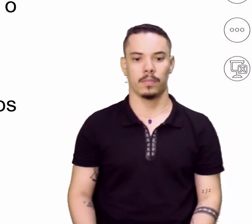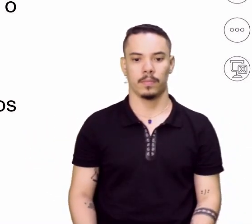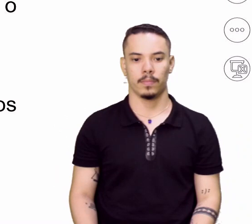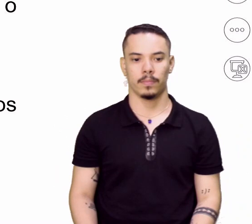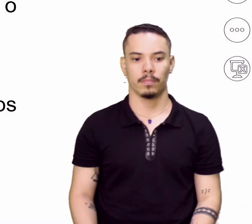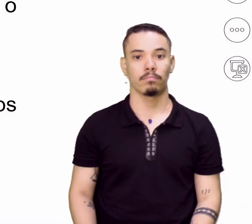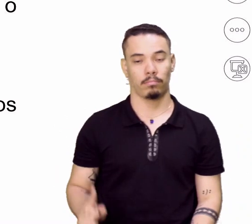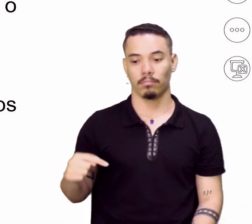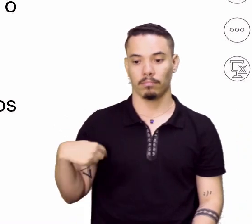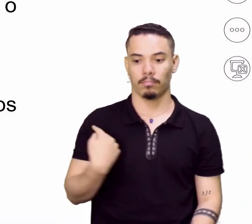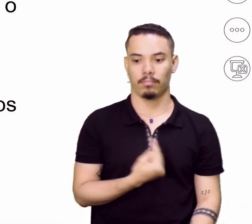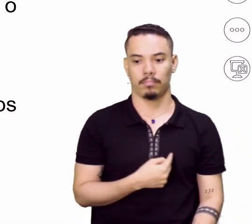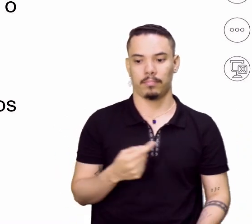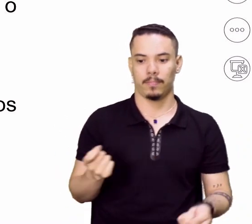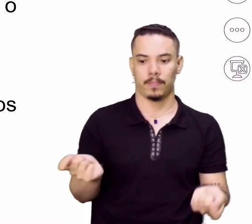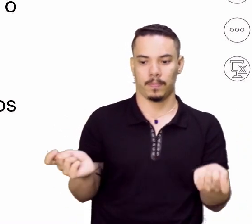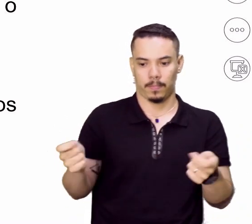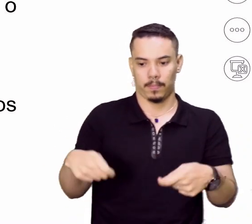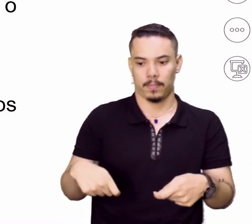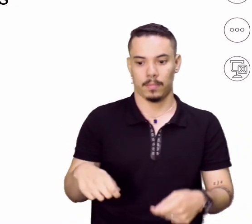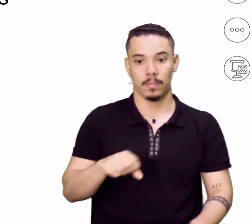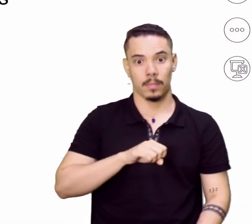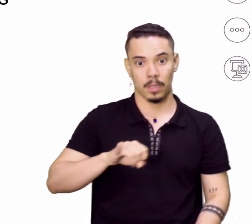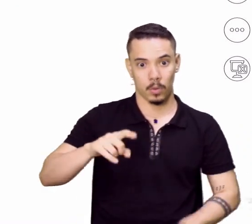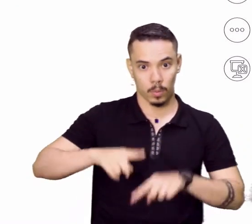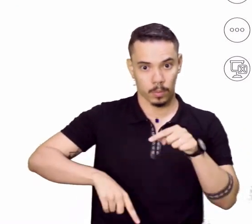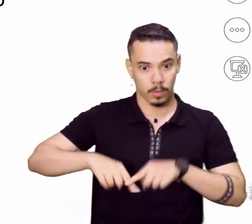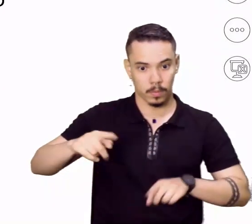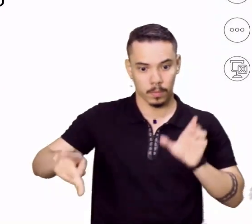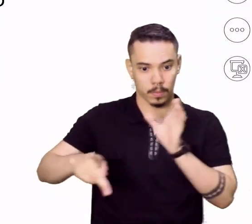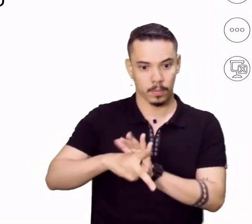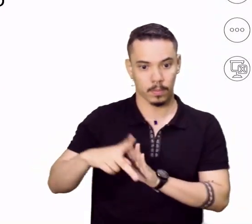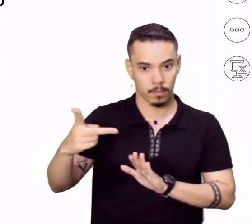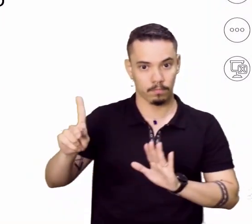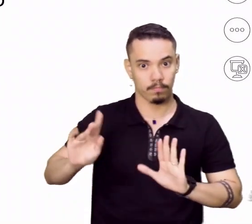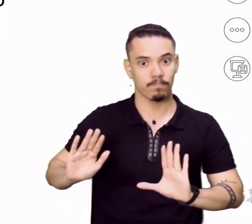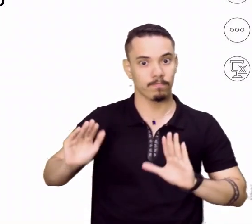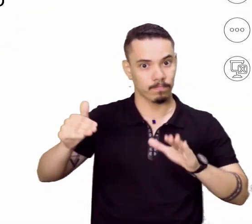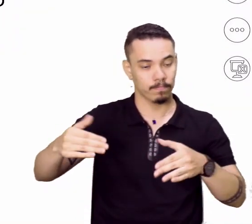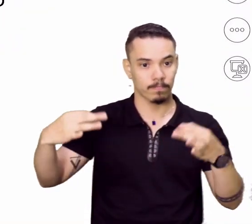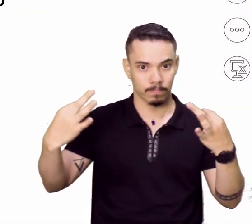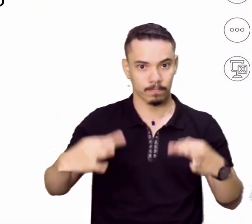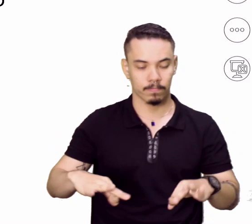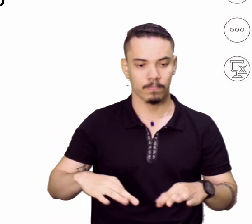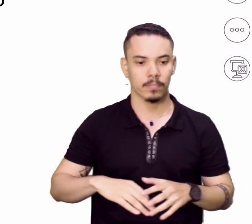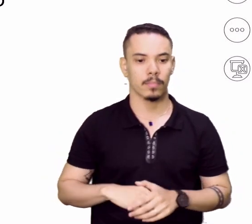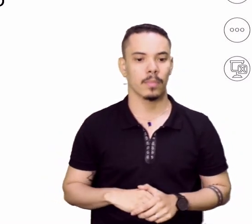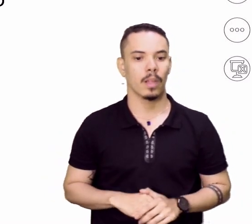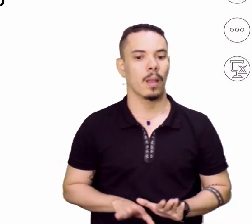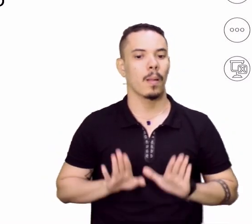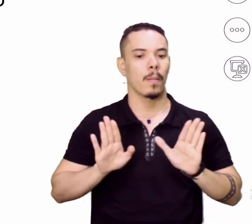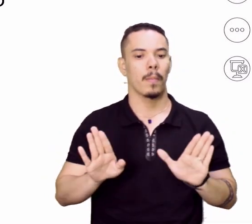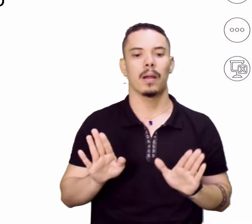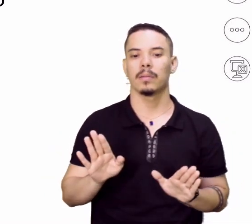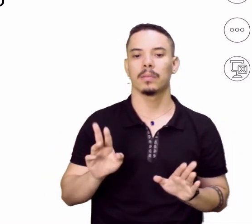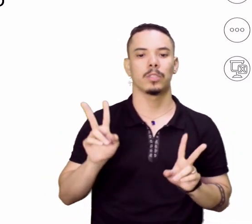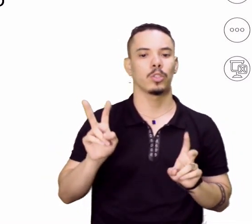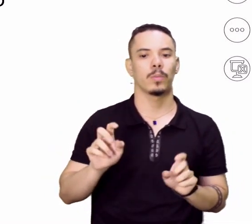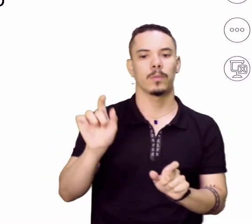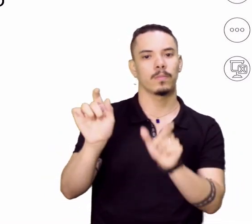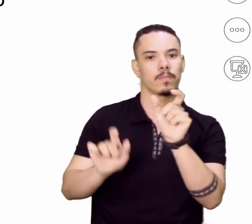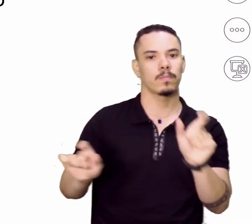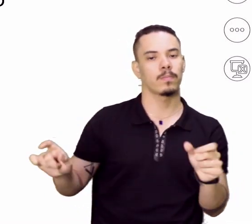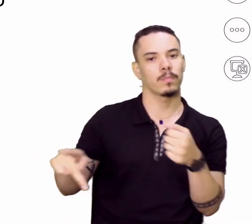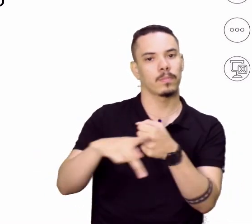Nós podemos omitir o pronome relativo se ele for o objeto da frase. Agora sobre esses carinhas aí que são